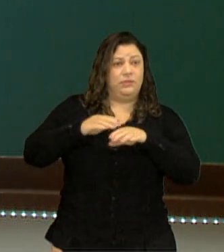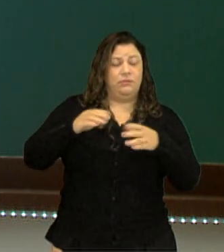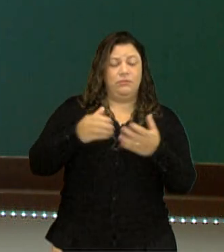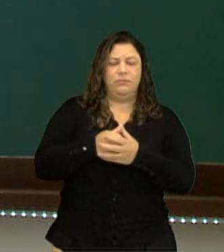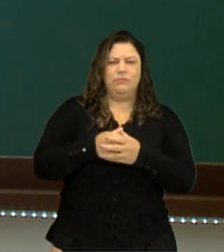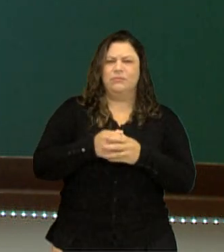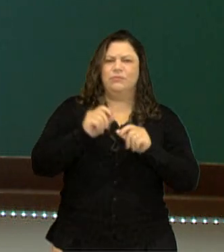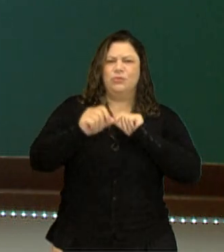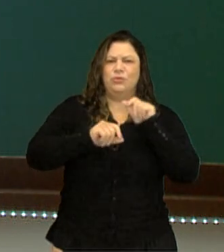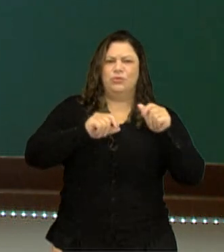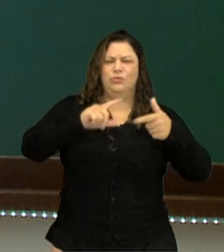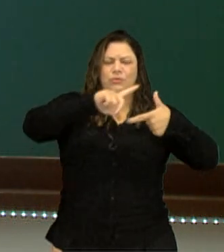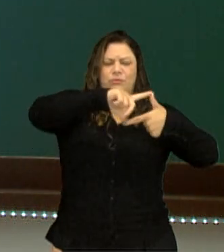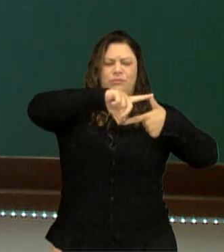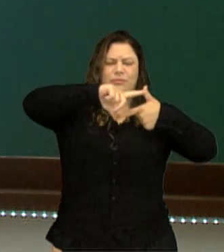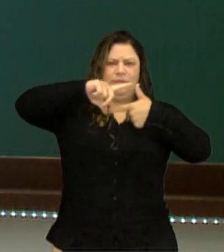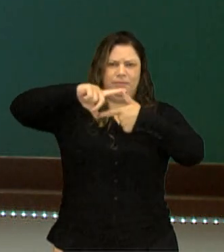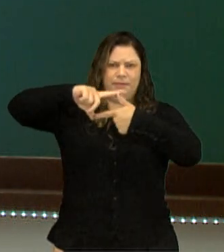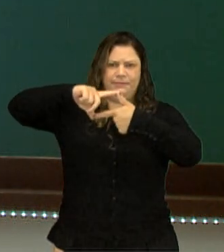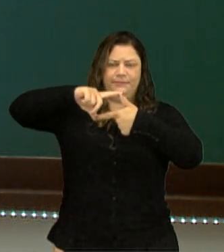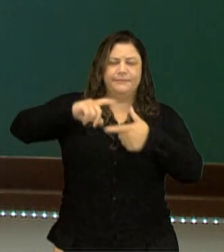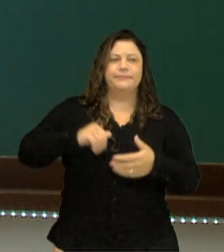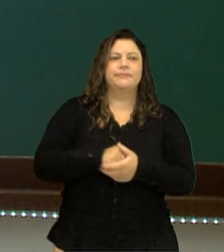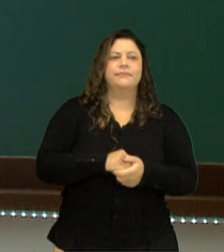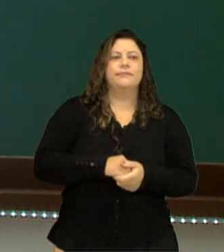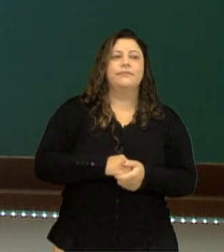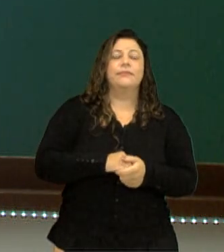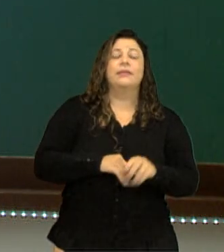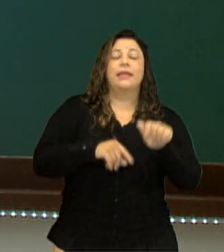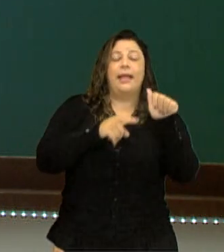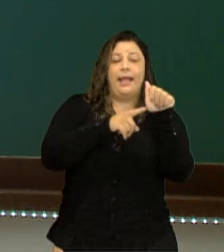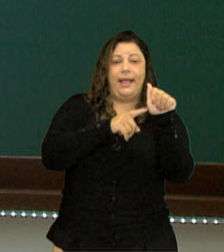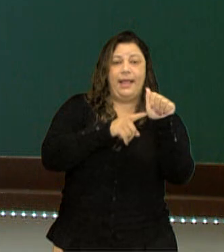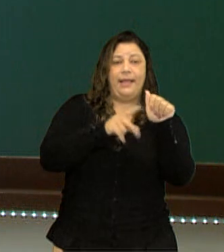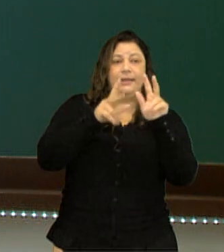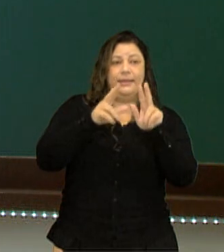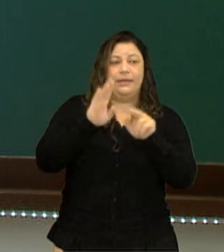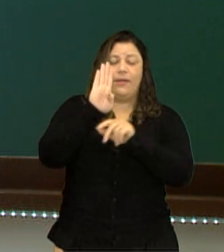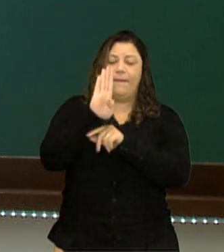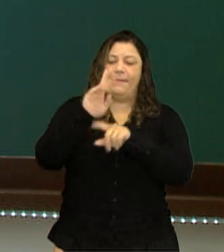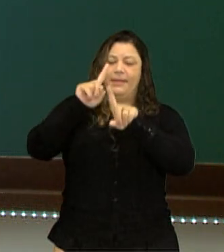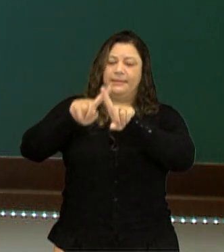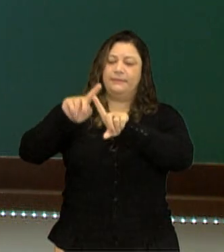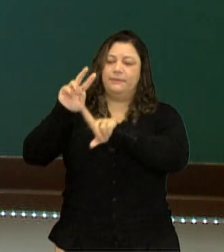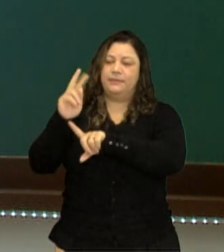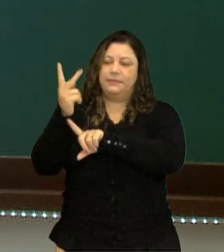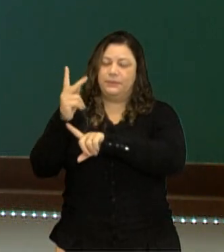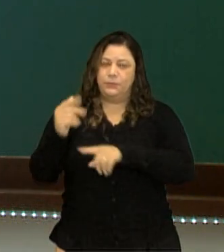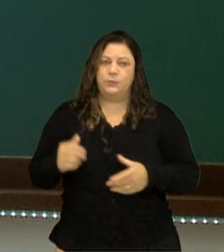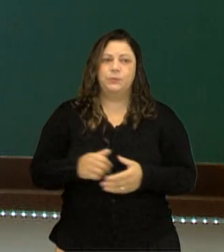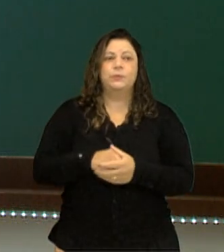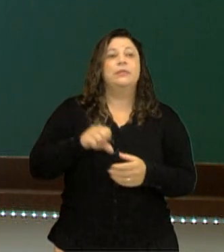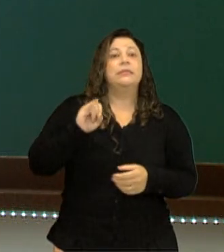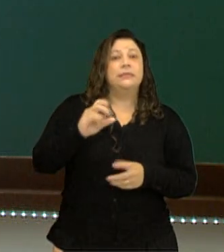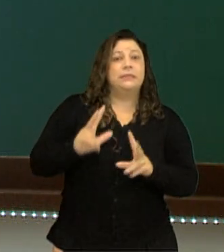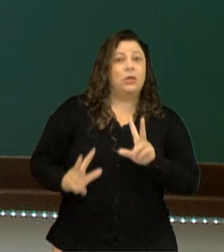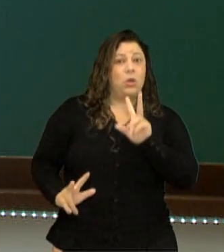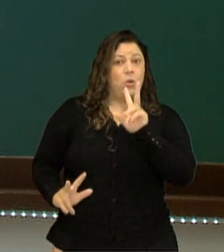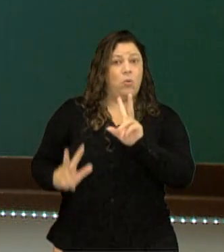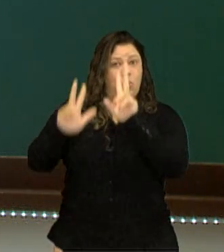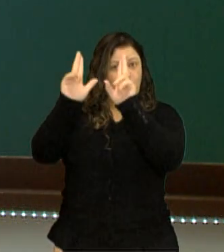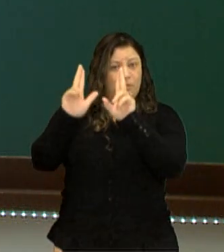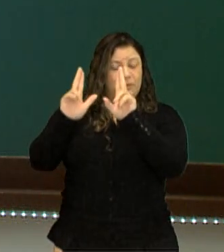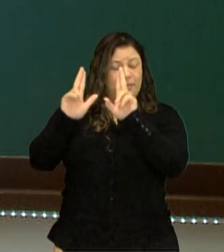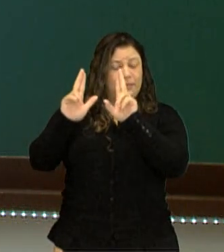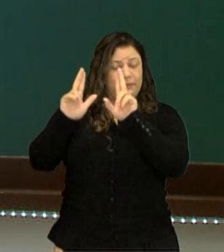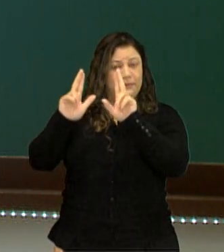Como é que a gente calcula a área de um paralelograma? Base vezes altura. Eu sempre brinco o seguinte, ó, se eu cortasse esse triângulozinho e conseguisse